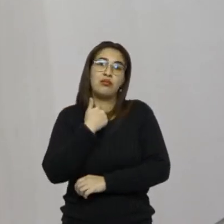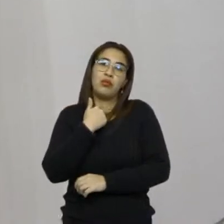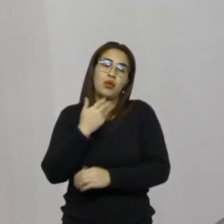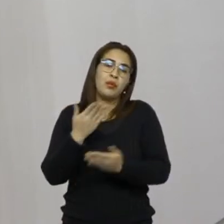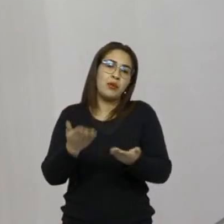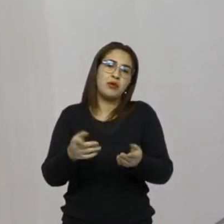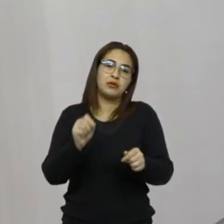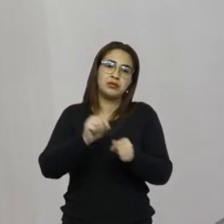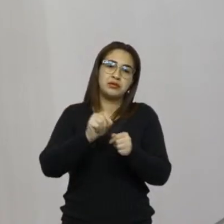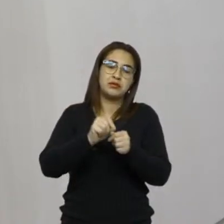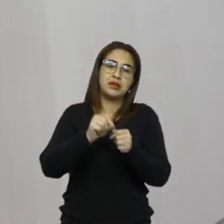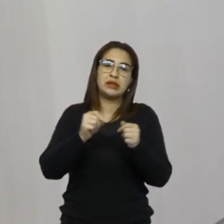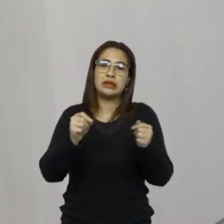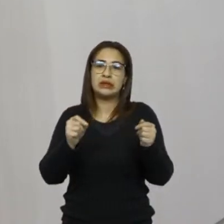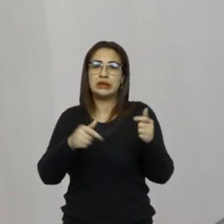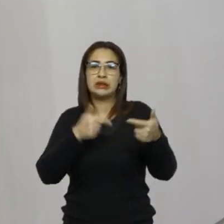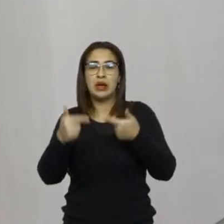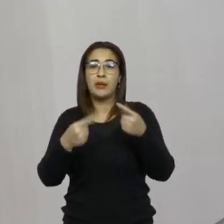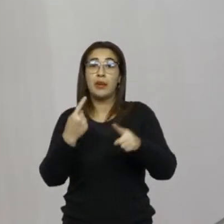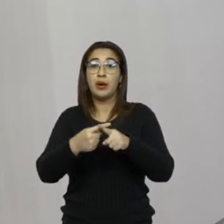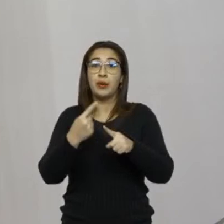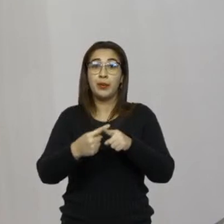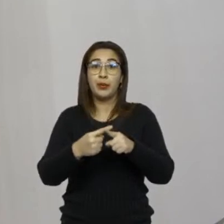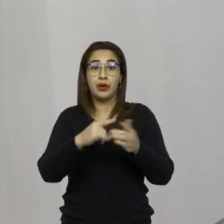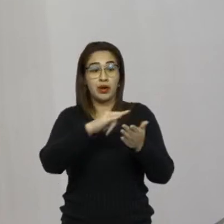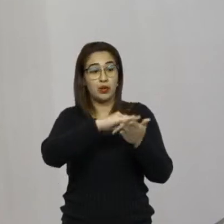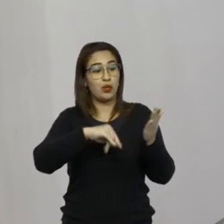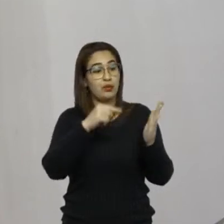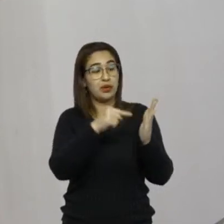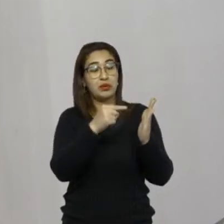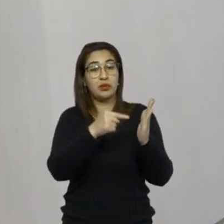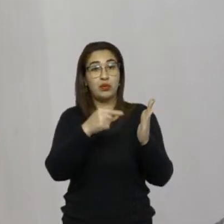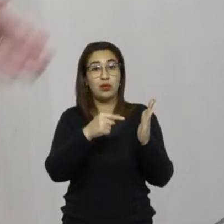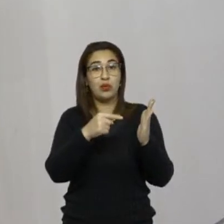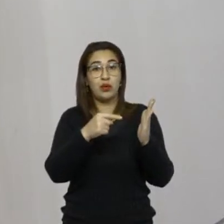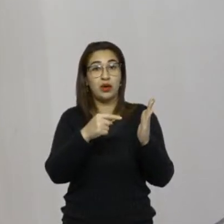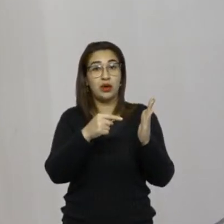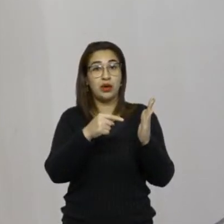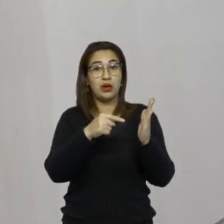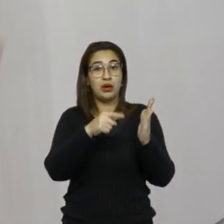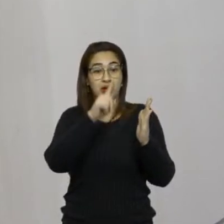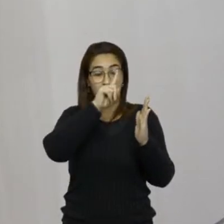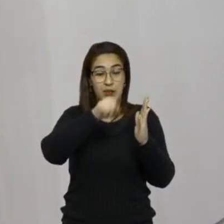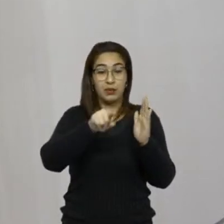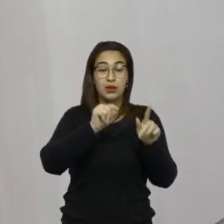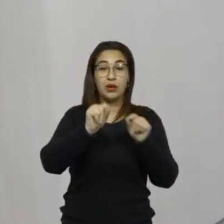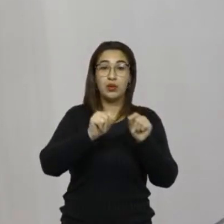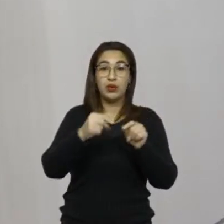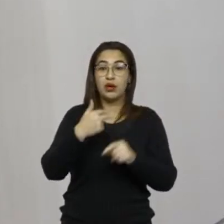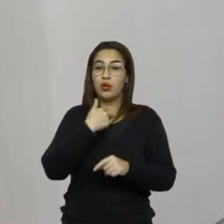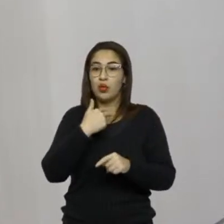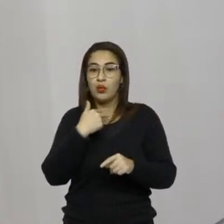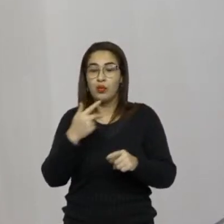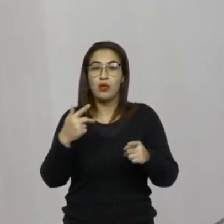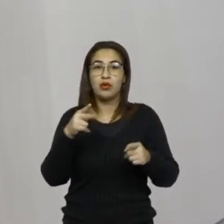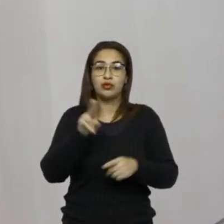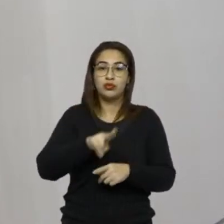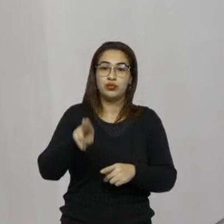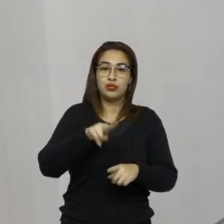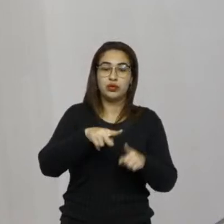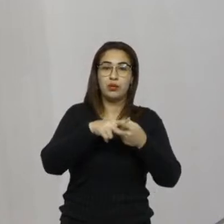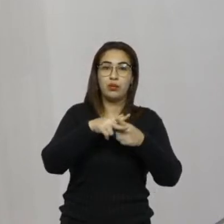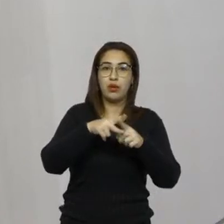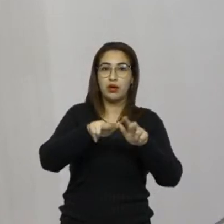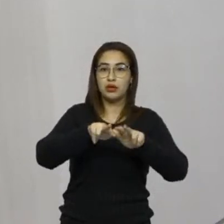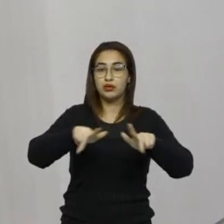diz que ela não pode operar, porque senão pode agravar a infiltração ali nos dutos, nas comportas, na casa de